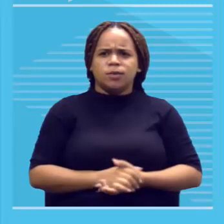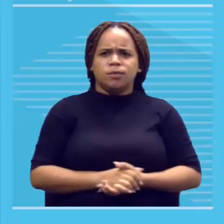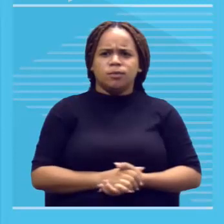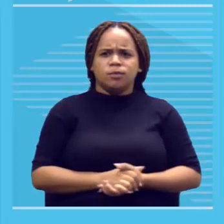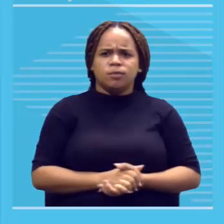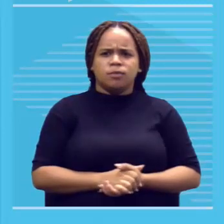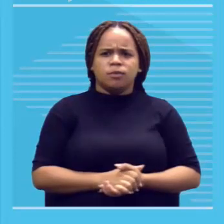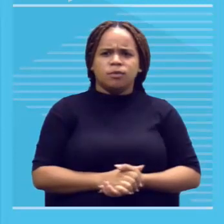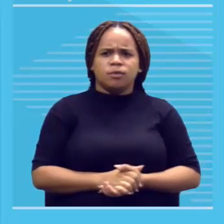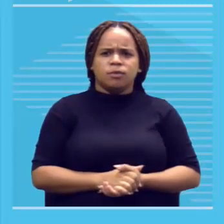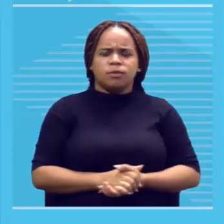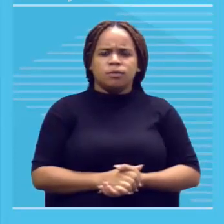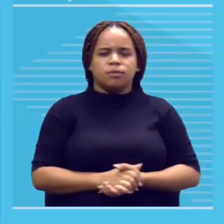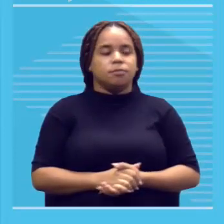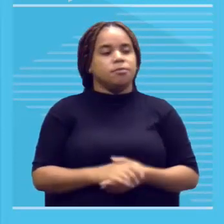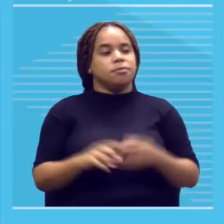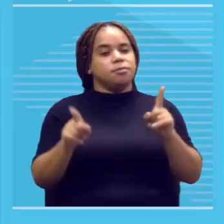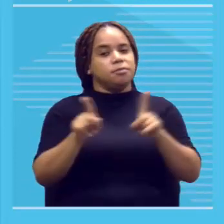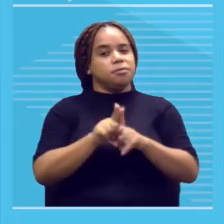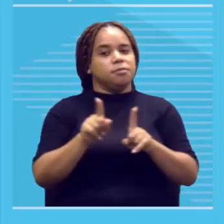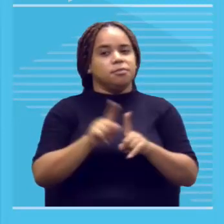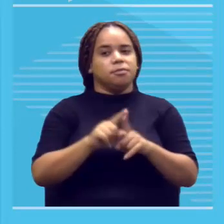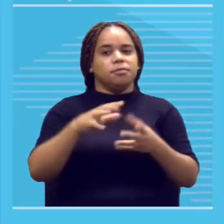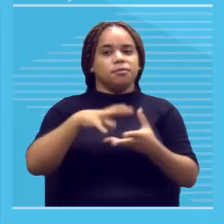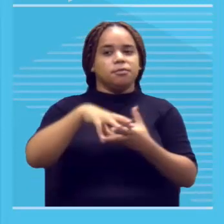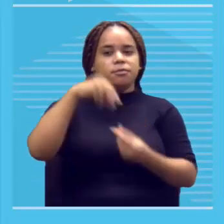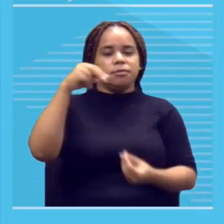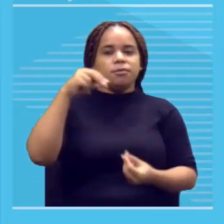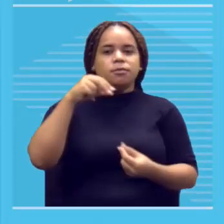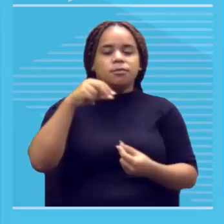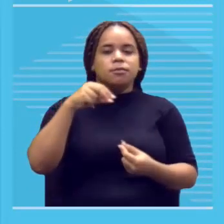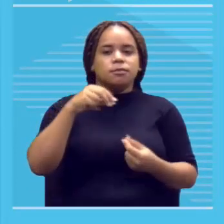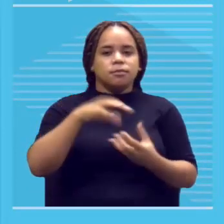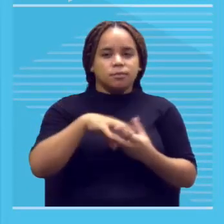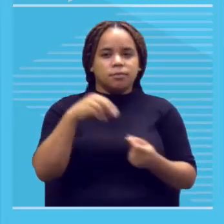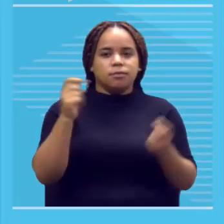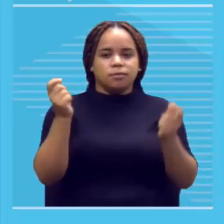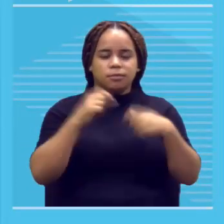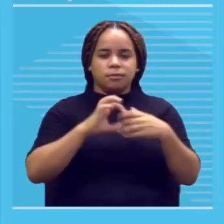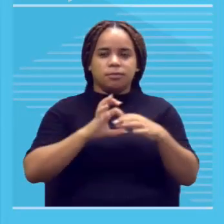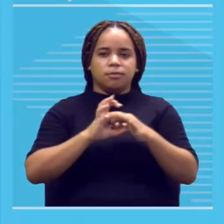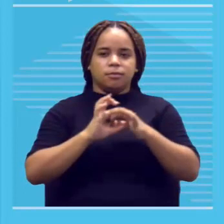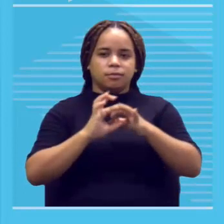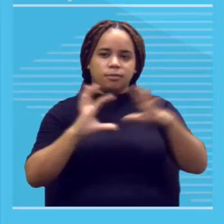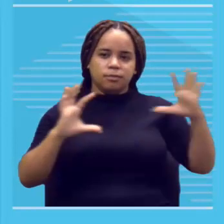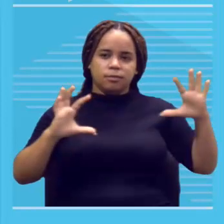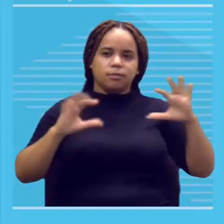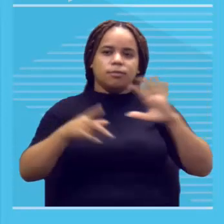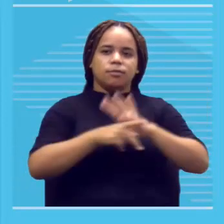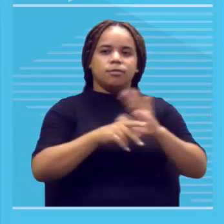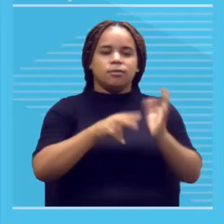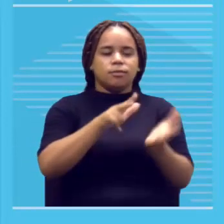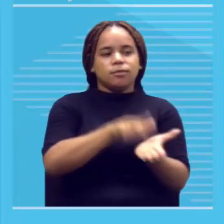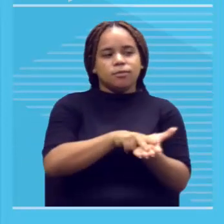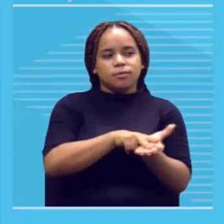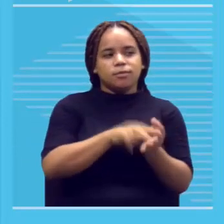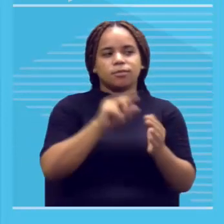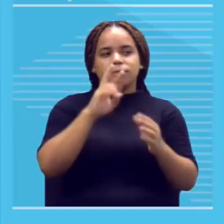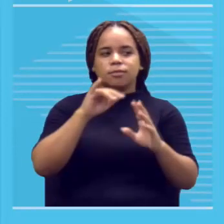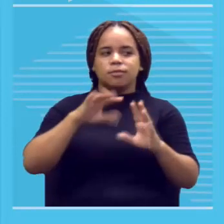o espírito ele se desliga do corpo e ele vai se dirigir para o mundo